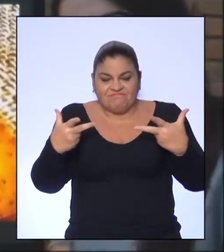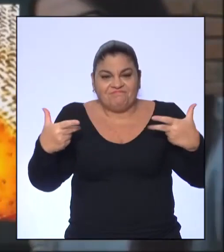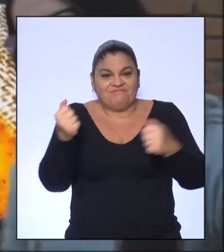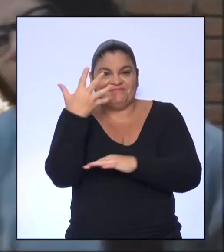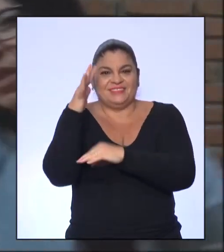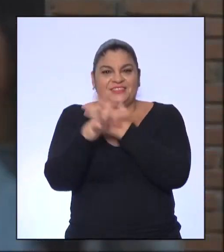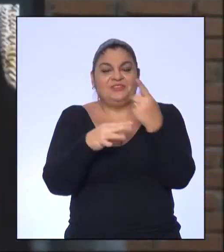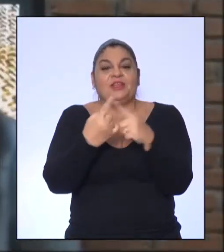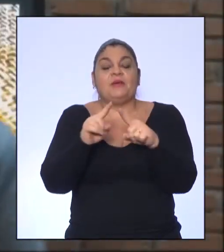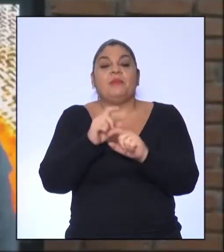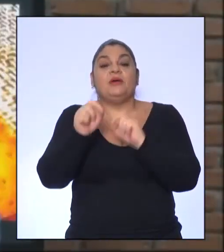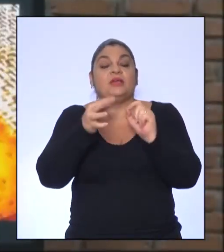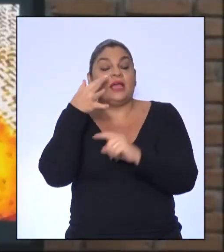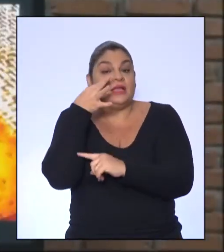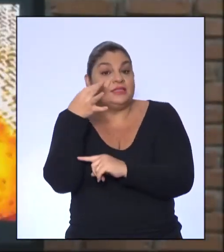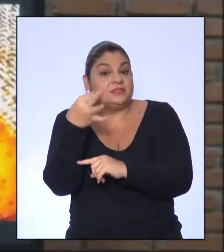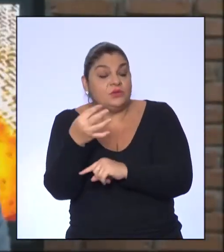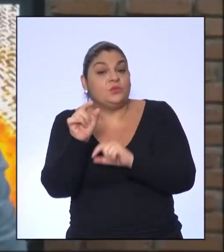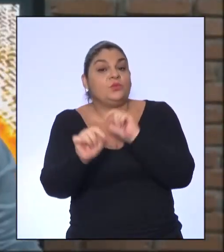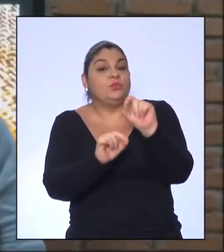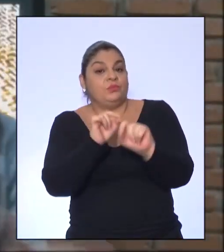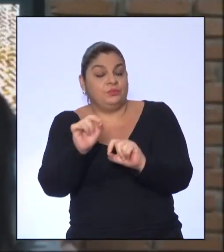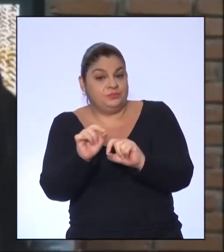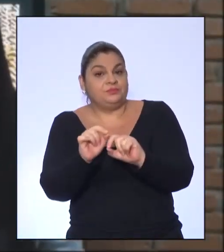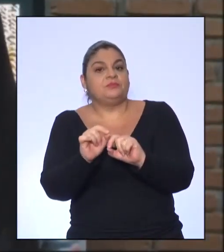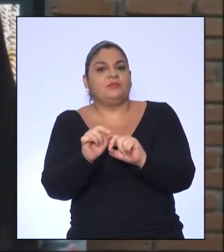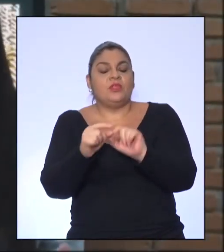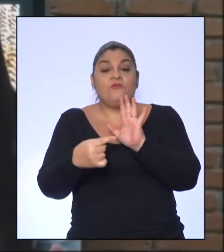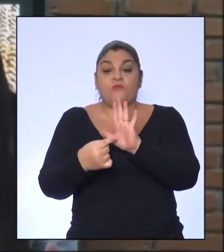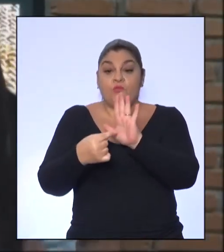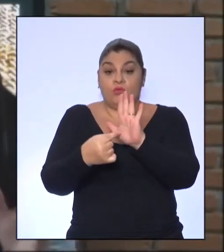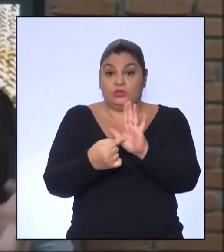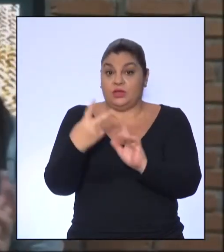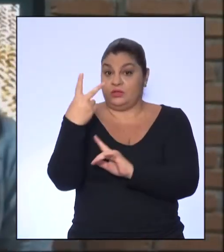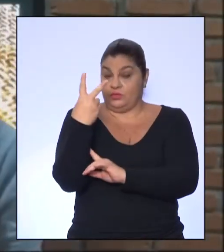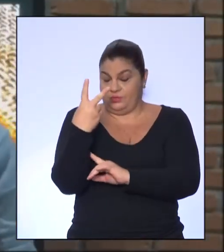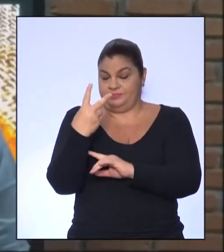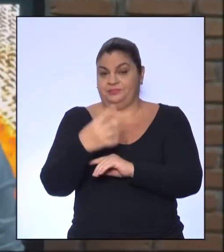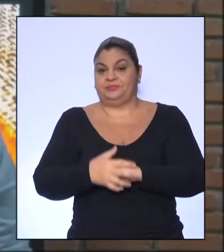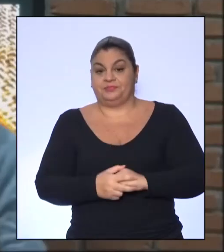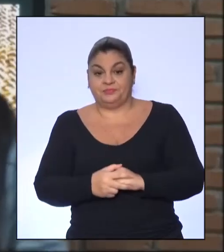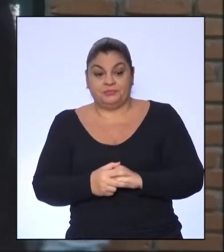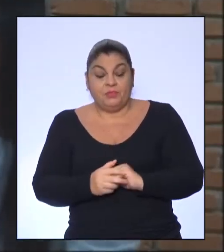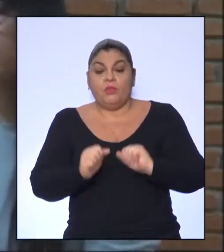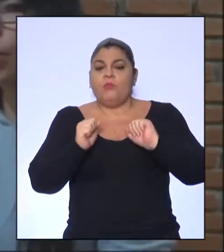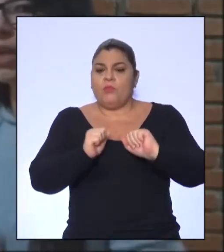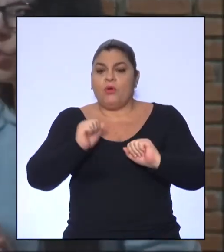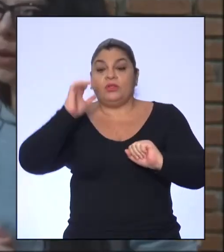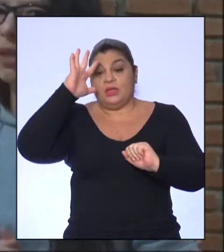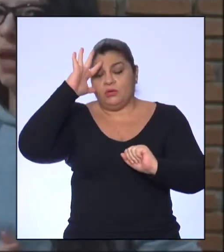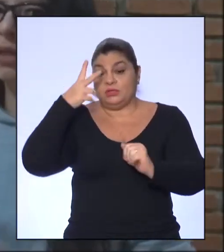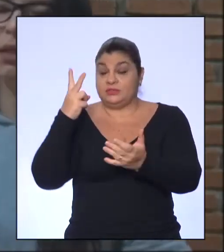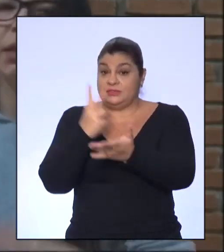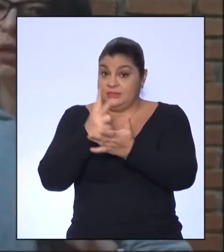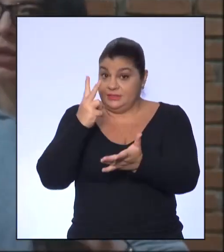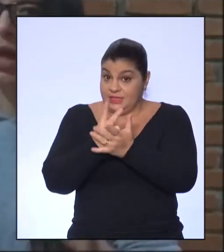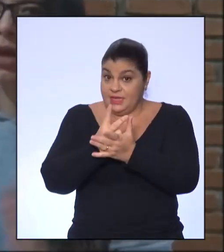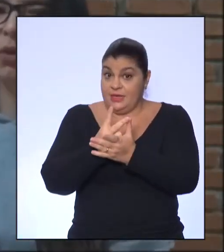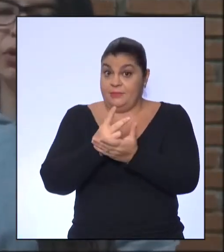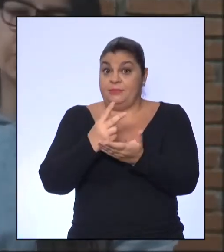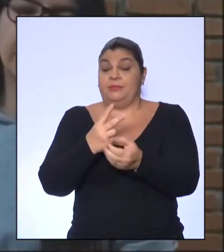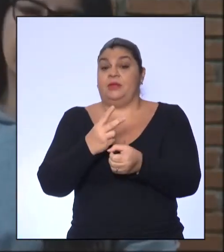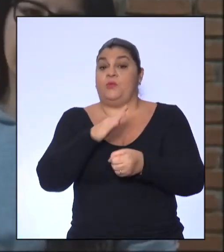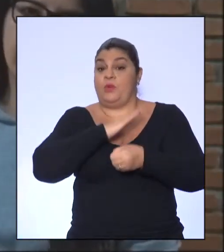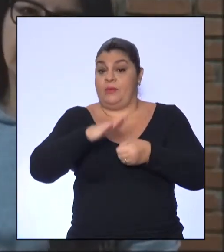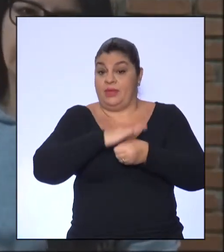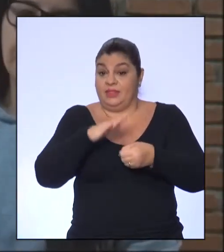Agora vamos observar a batata. Eu vou mostrar aqui 2 casos que pode acontecer sequencialmente com a batata